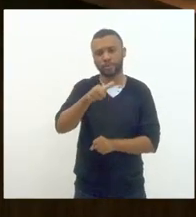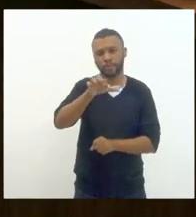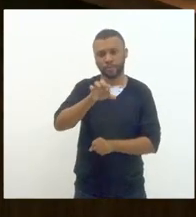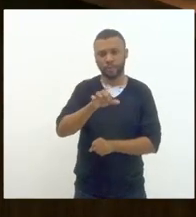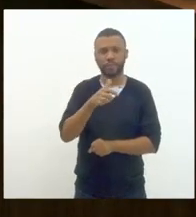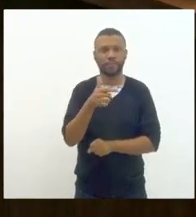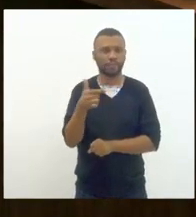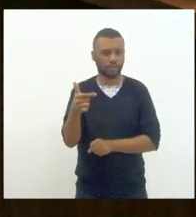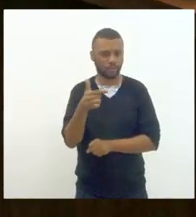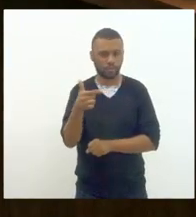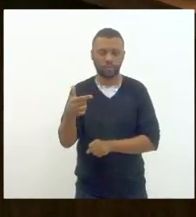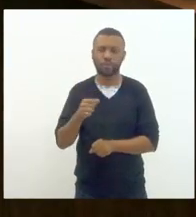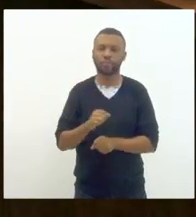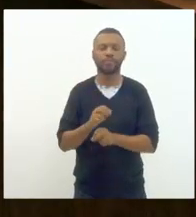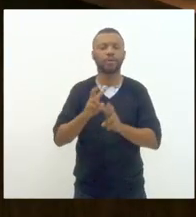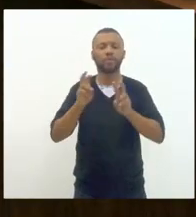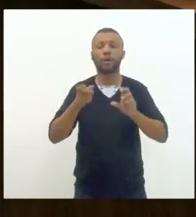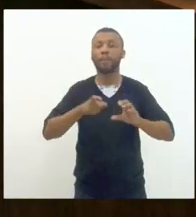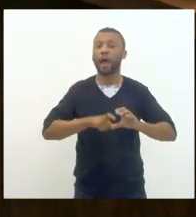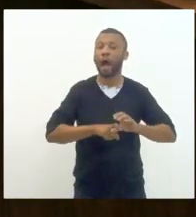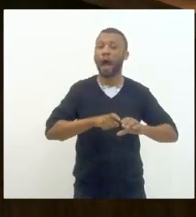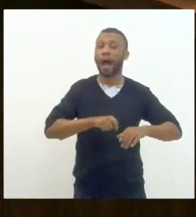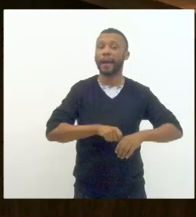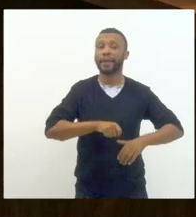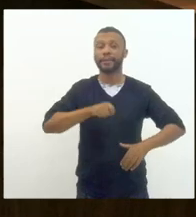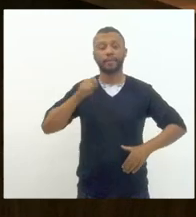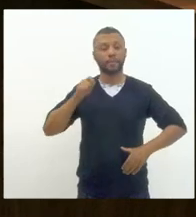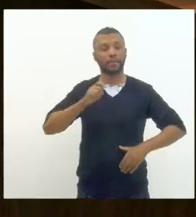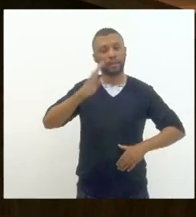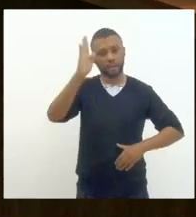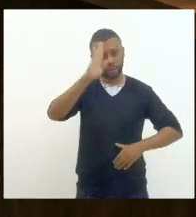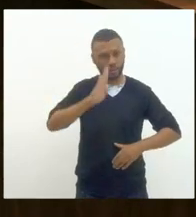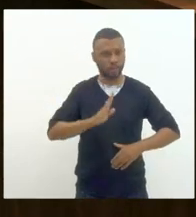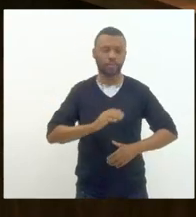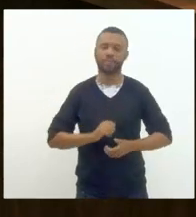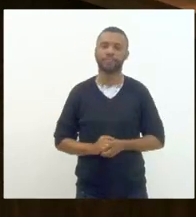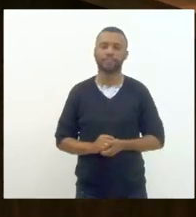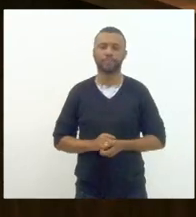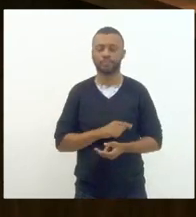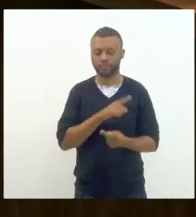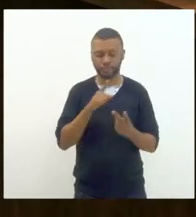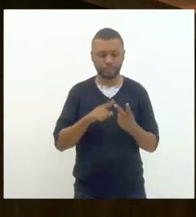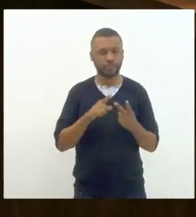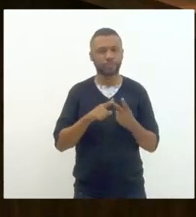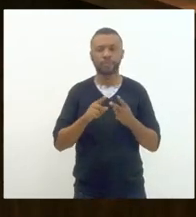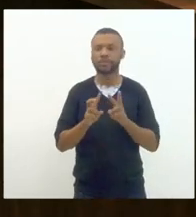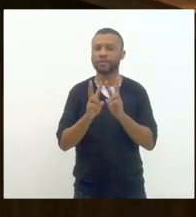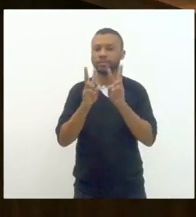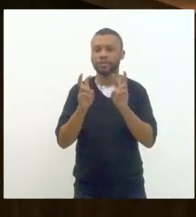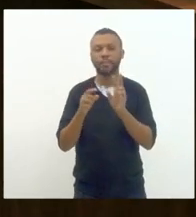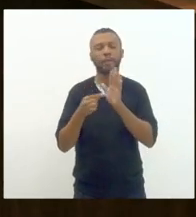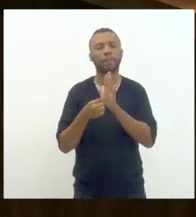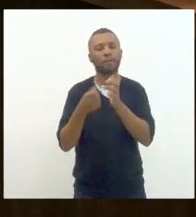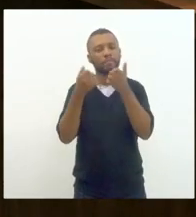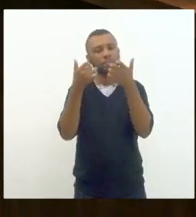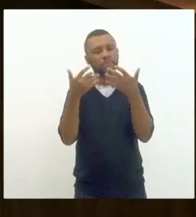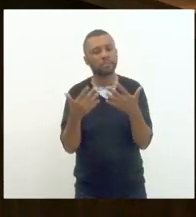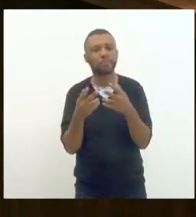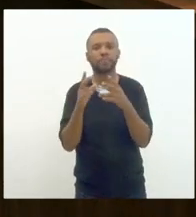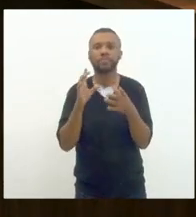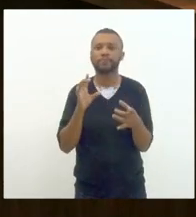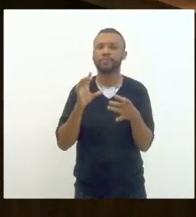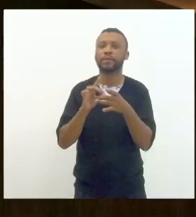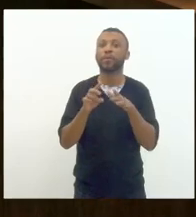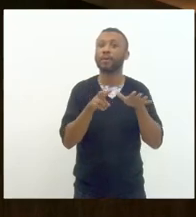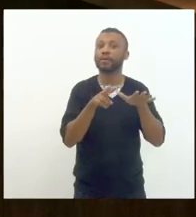1922, sobre a independência do Brasil. E, segundo, abordar o tema relacionado com a